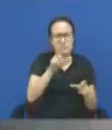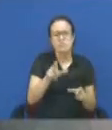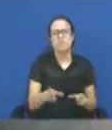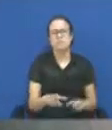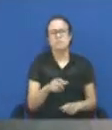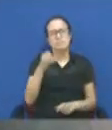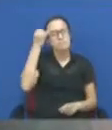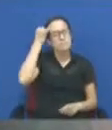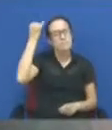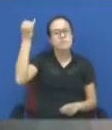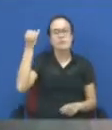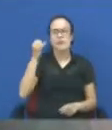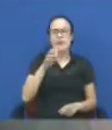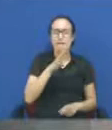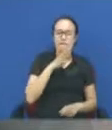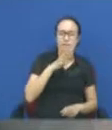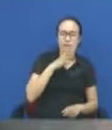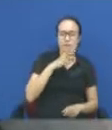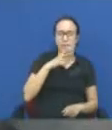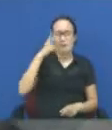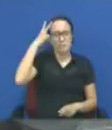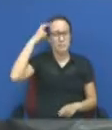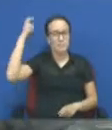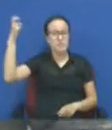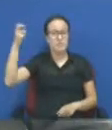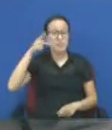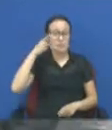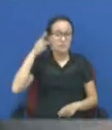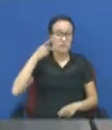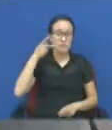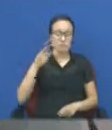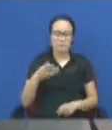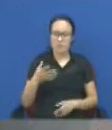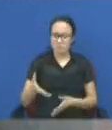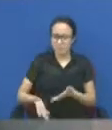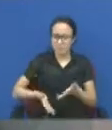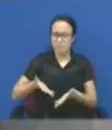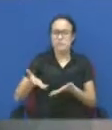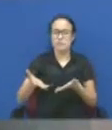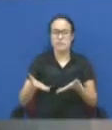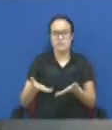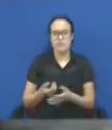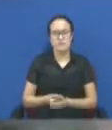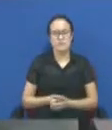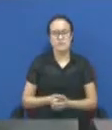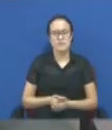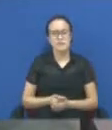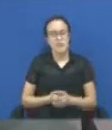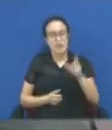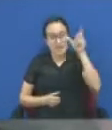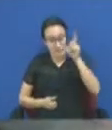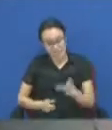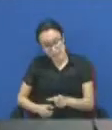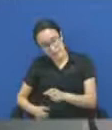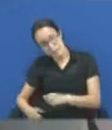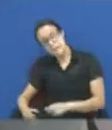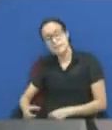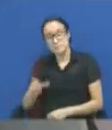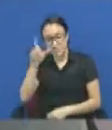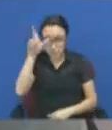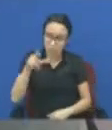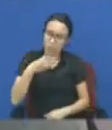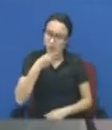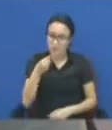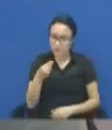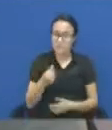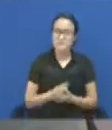esse conhecimento político para o nosso meio. O Eduardo, como todos sabem, ele já tinha,